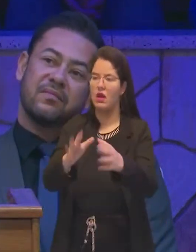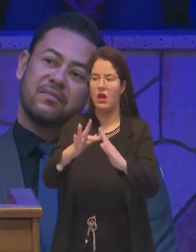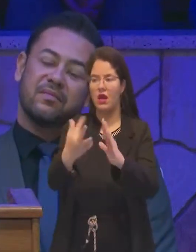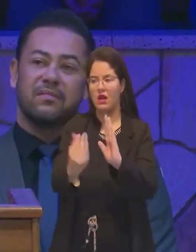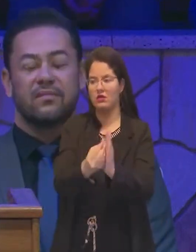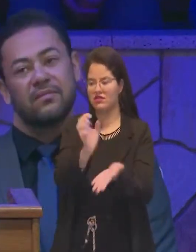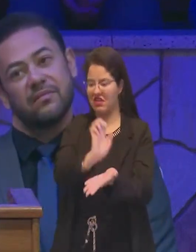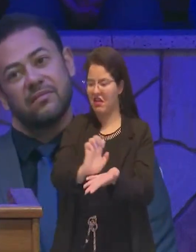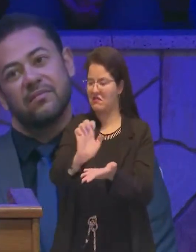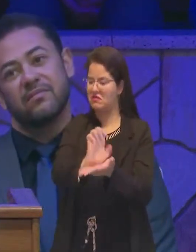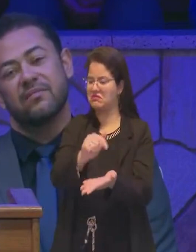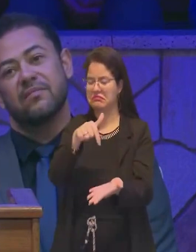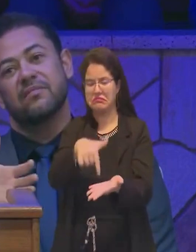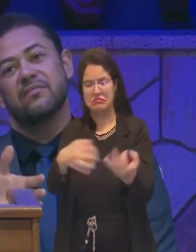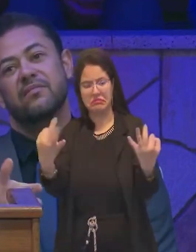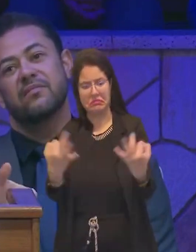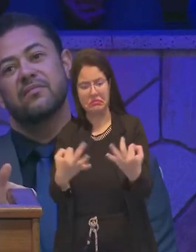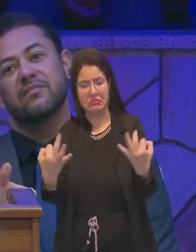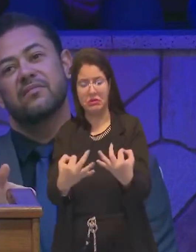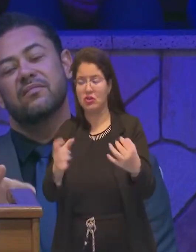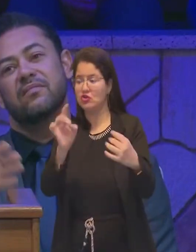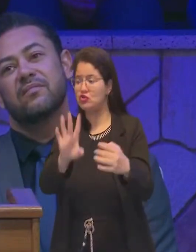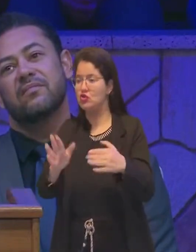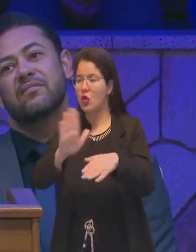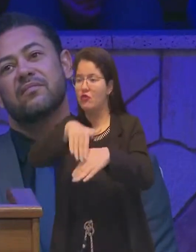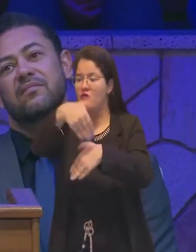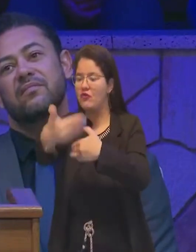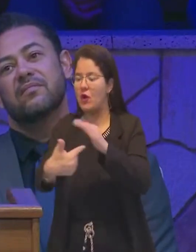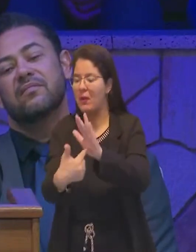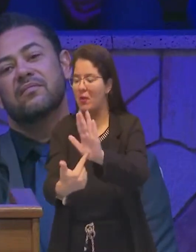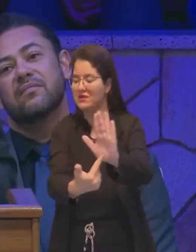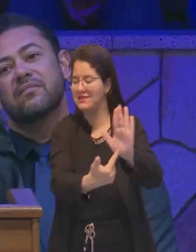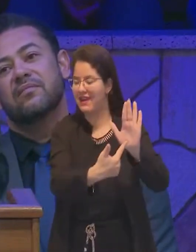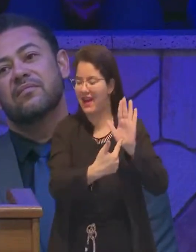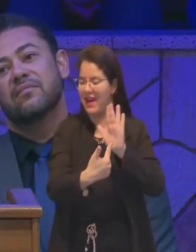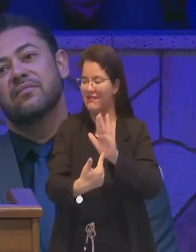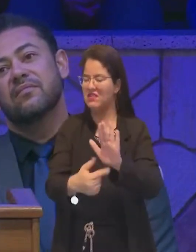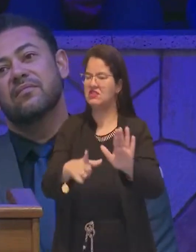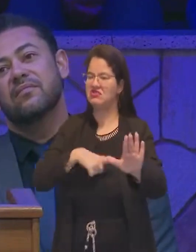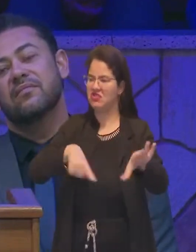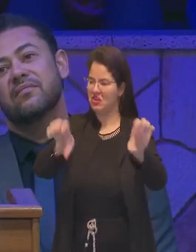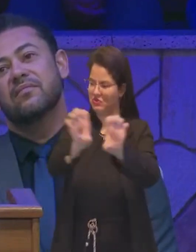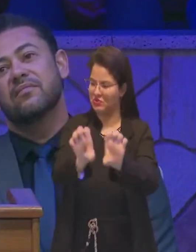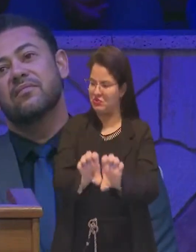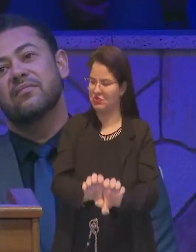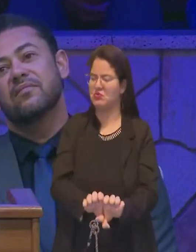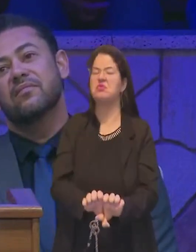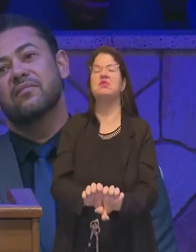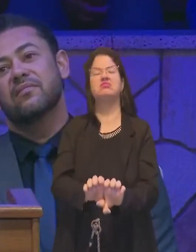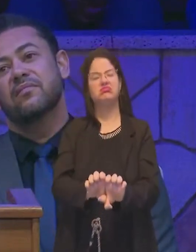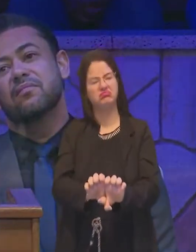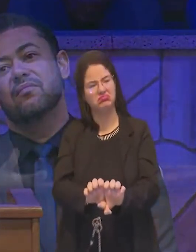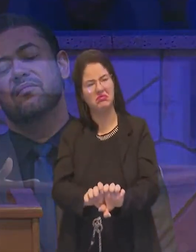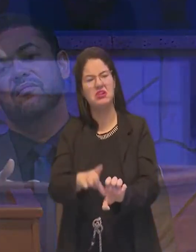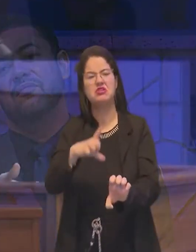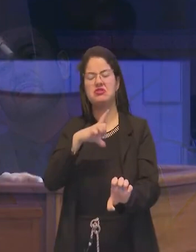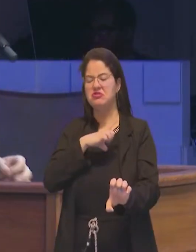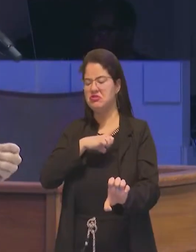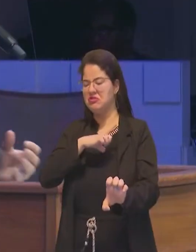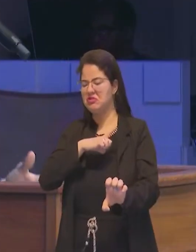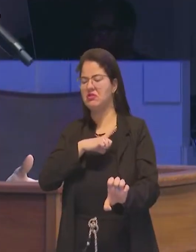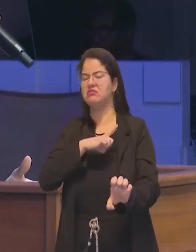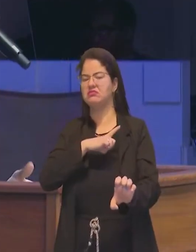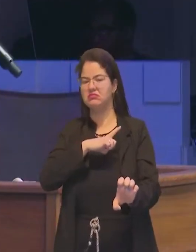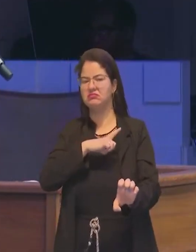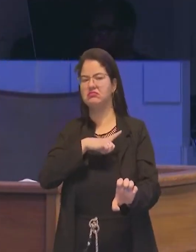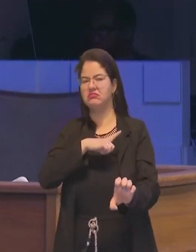igreja exemplar por fora. Ela com certeza era muito bem consolidada, ela era muito bem conceituada em